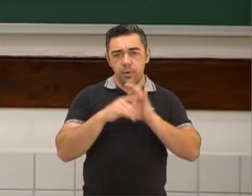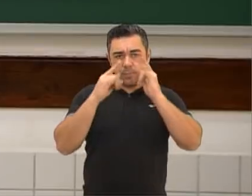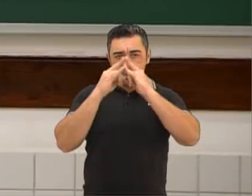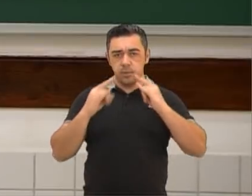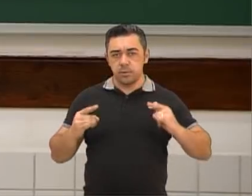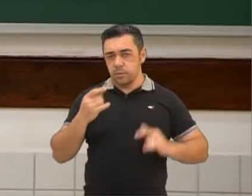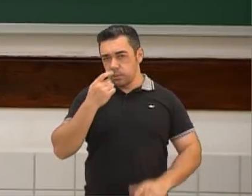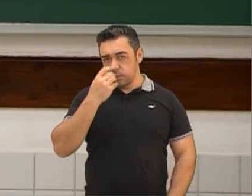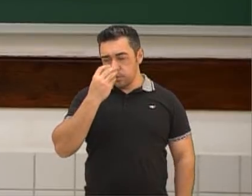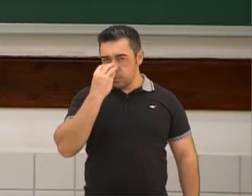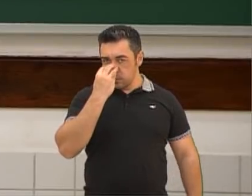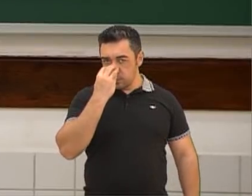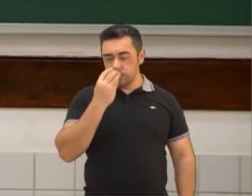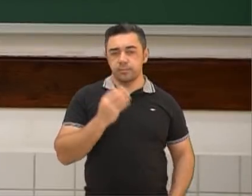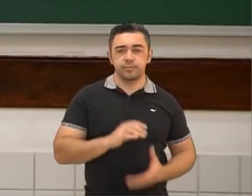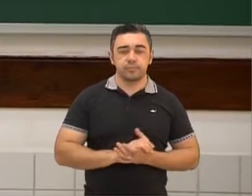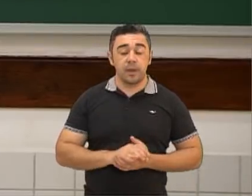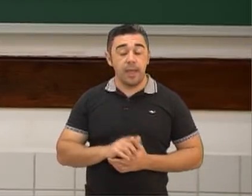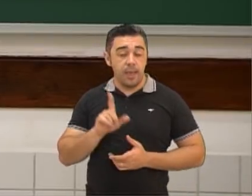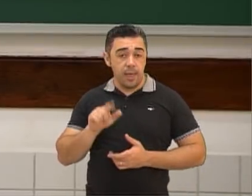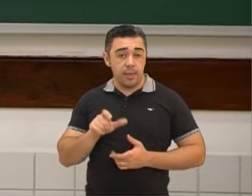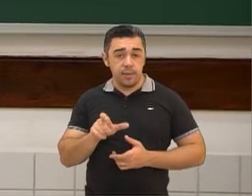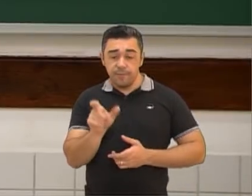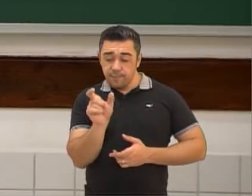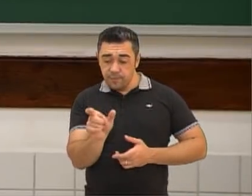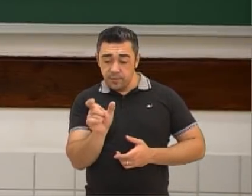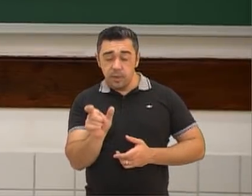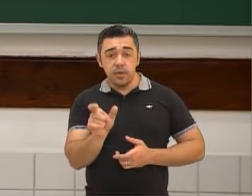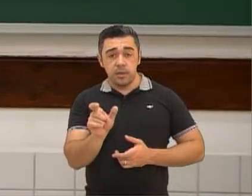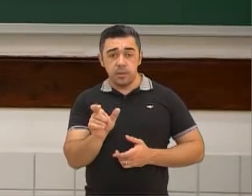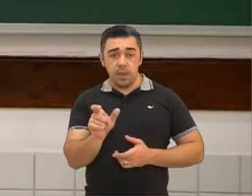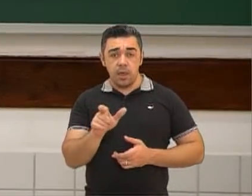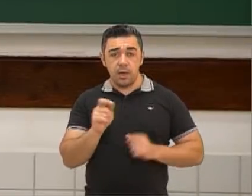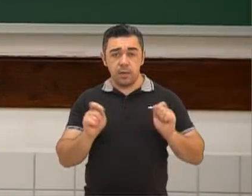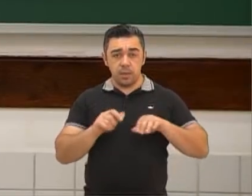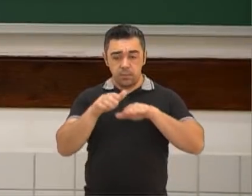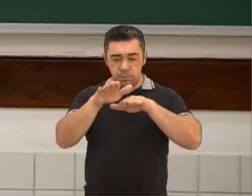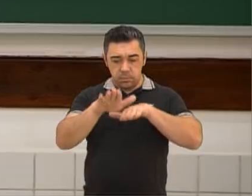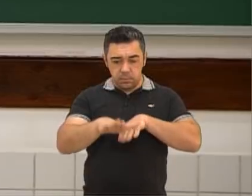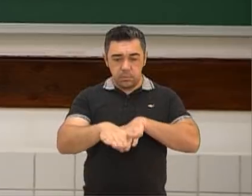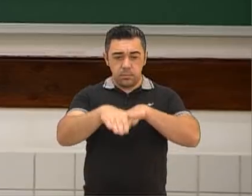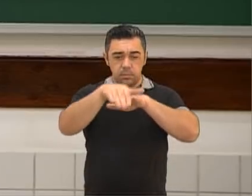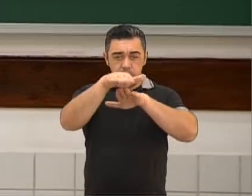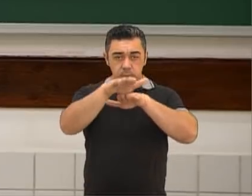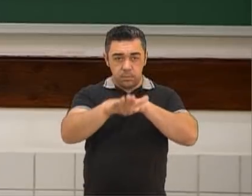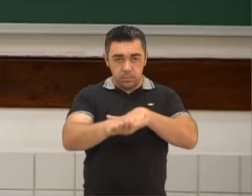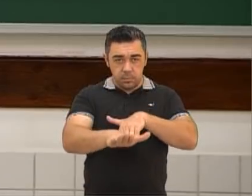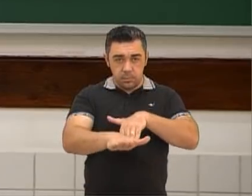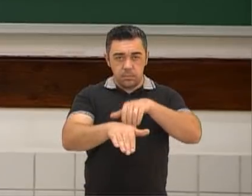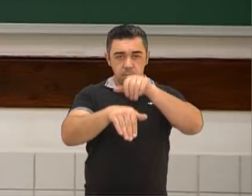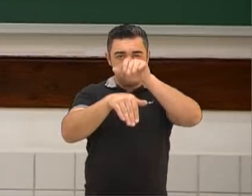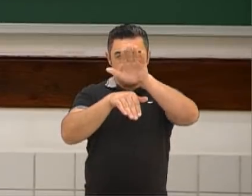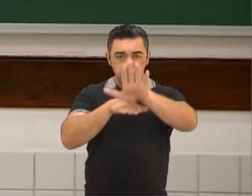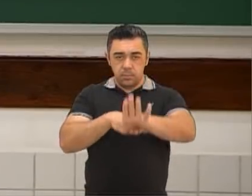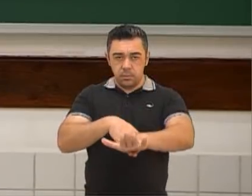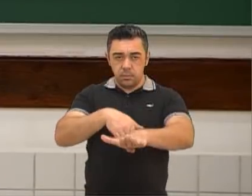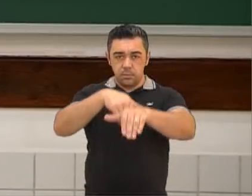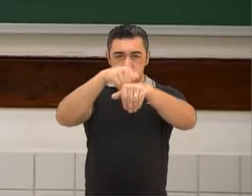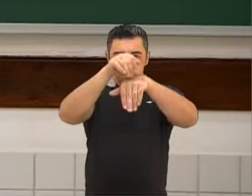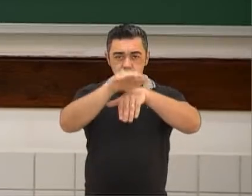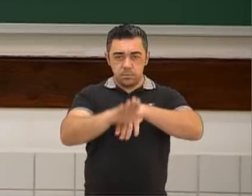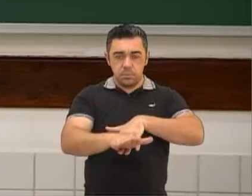5 centímetros, tá? Ela é uma fita mais elástica, então ela funciona quase como